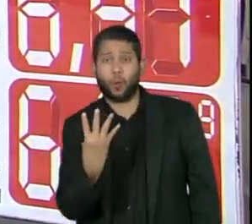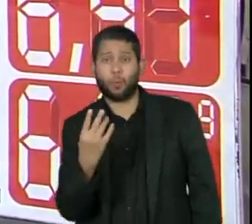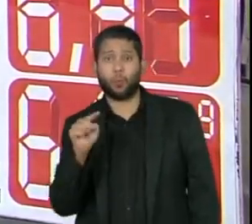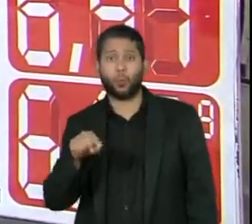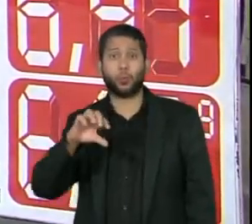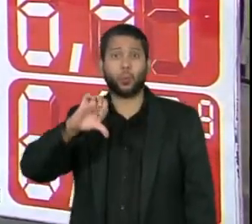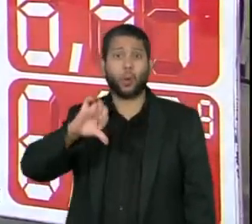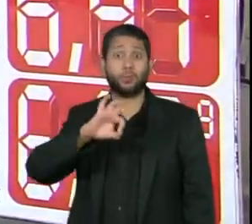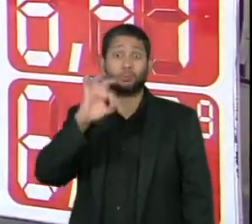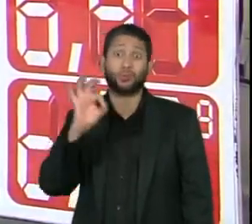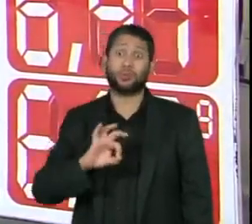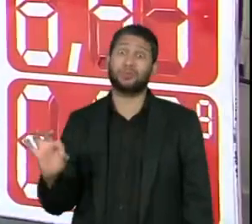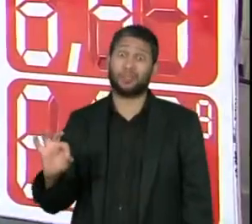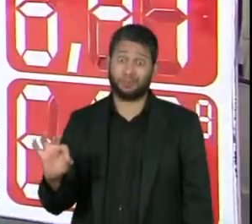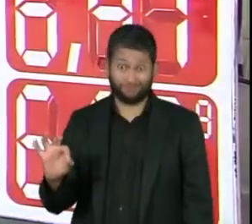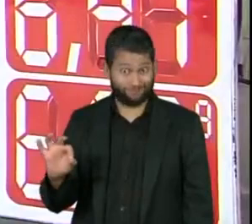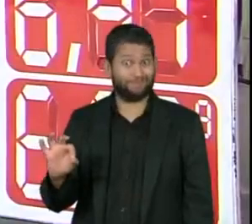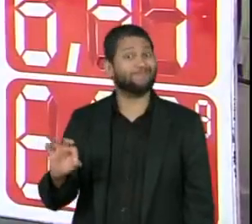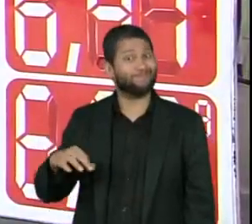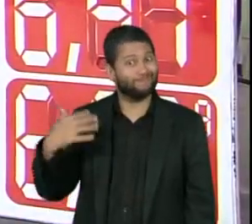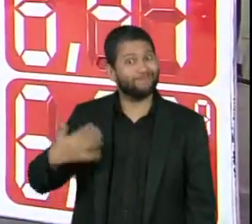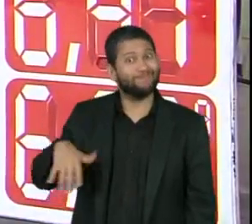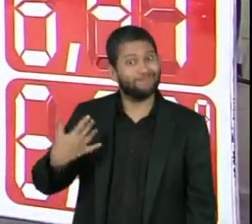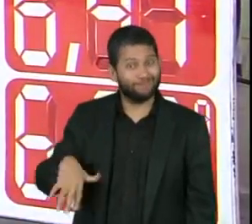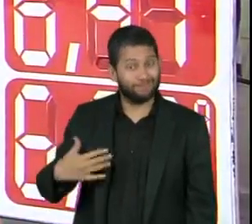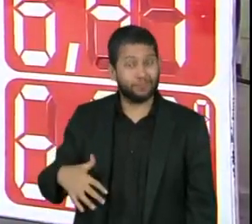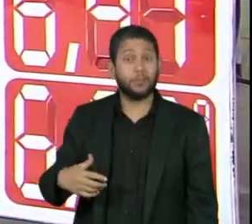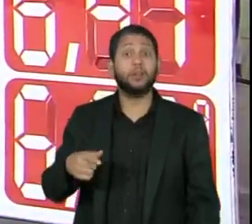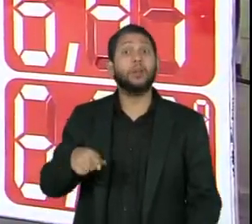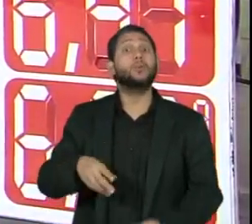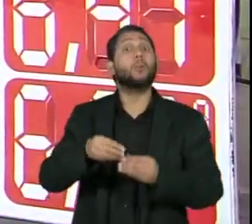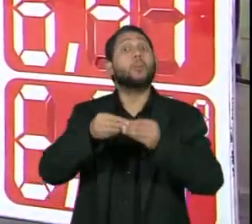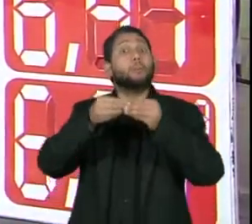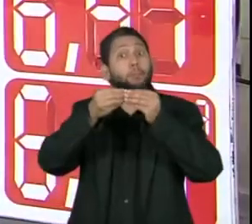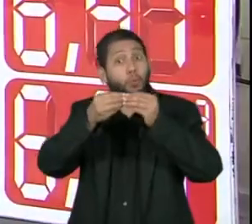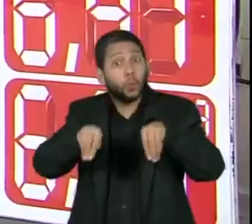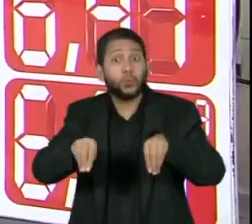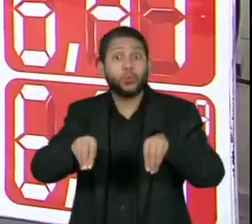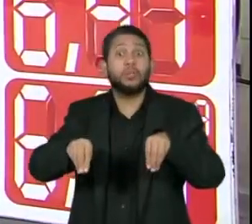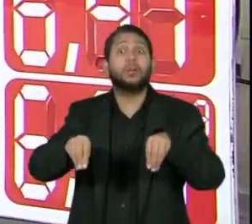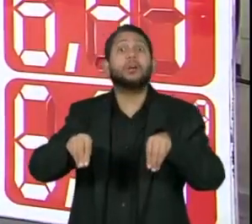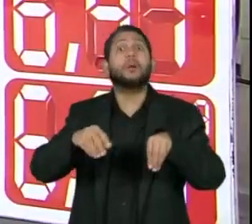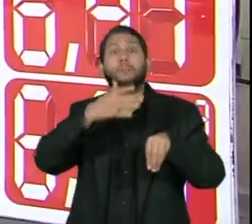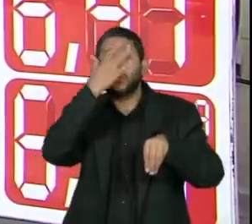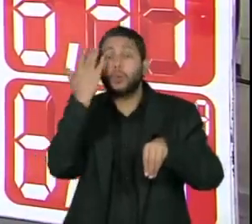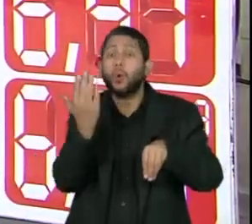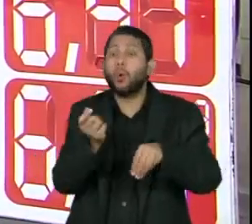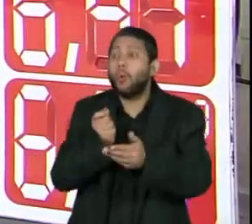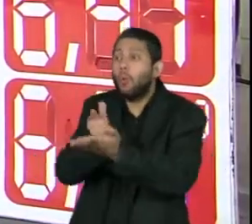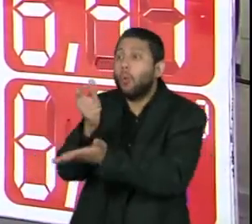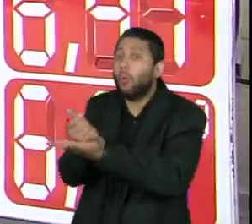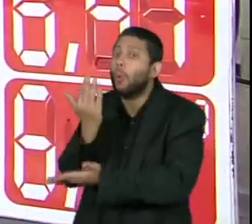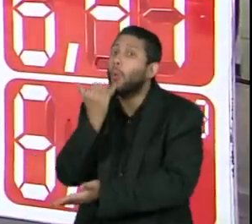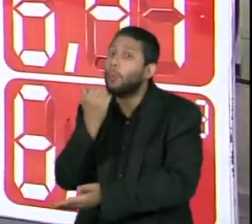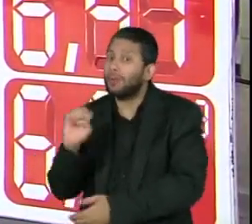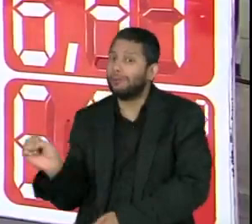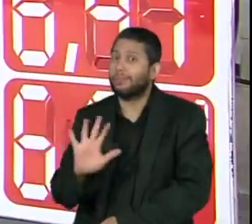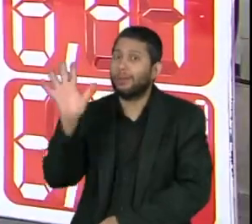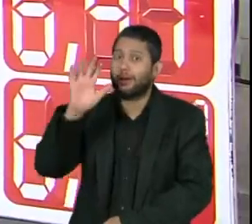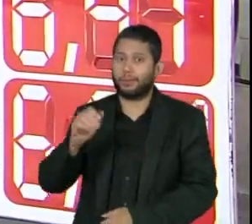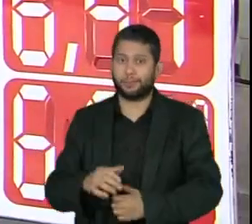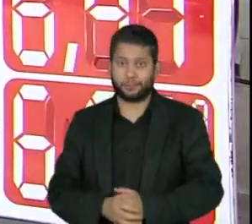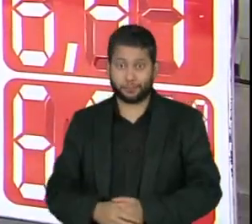24,9%. Esse índice de reajuste pode ser repassado até para os nossos alimentos. Já a gasolina vai